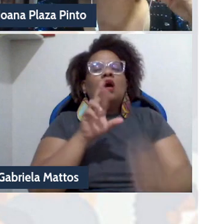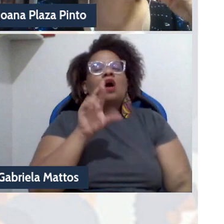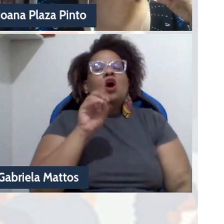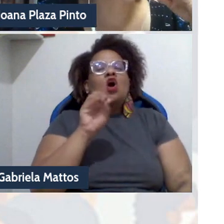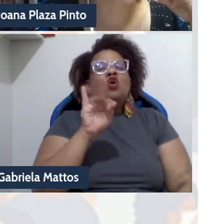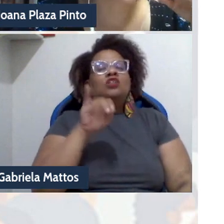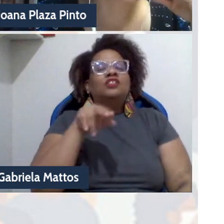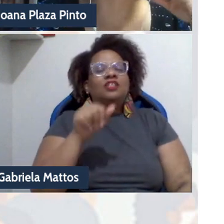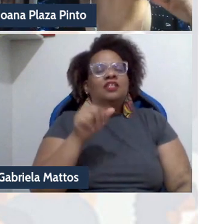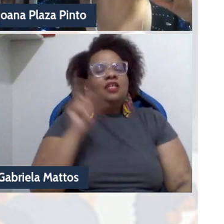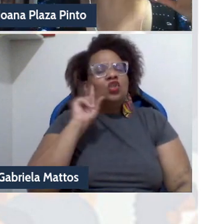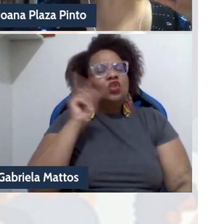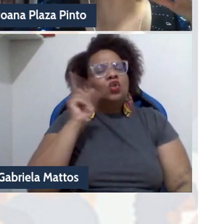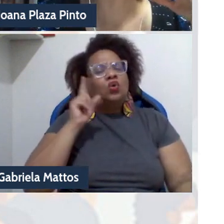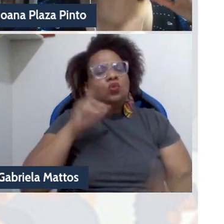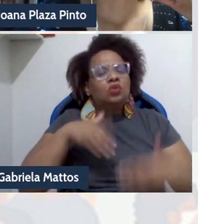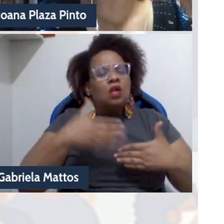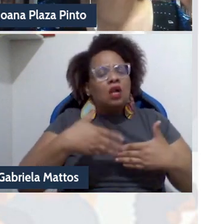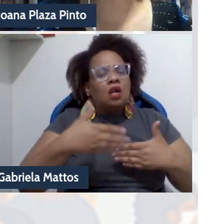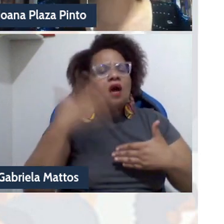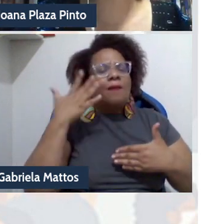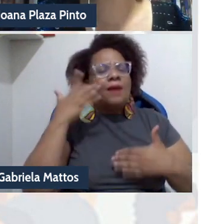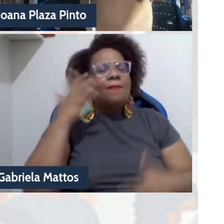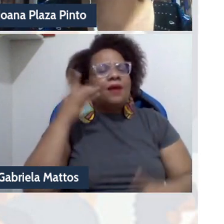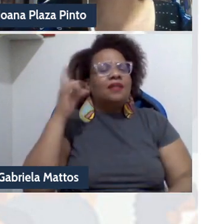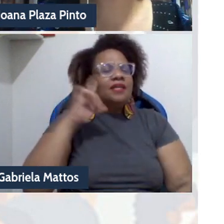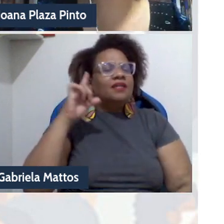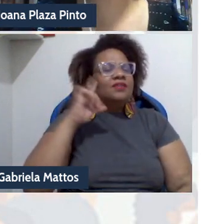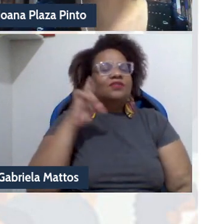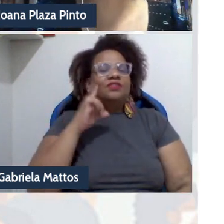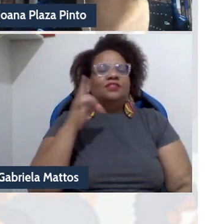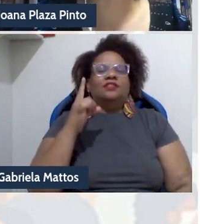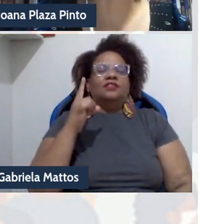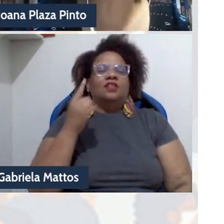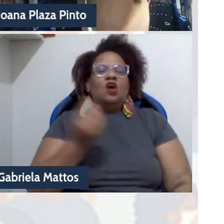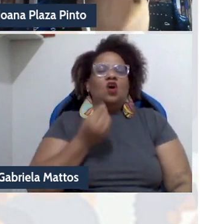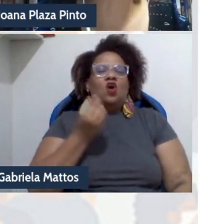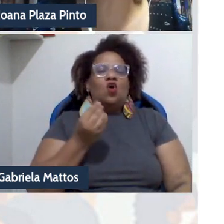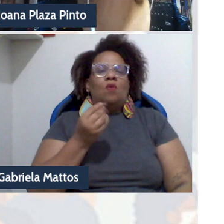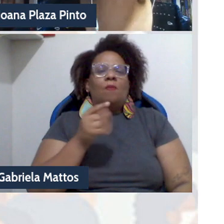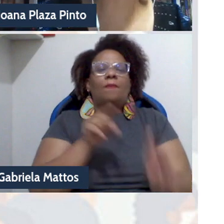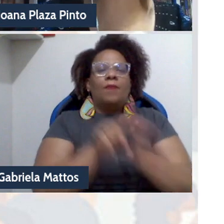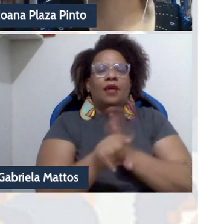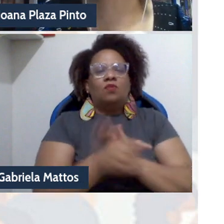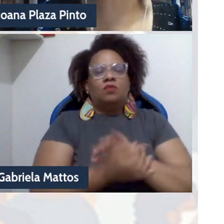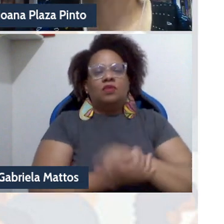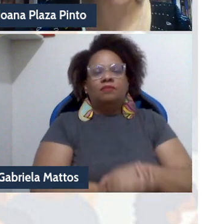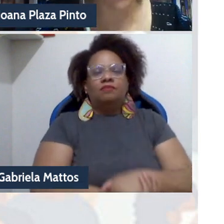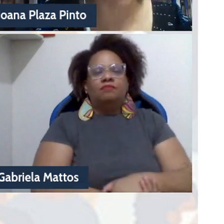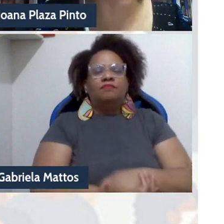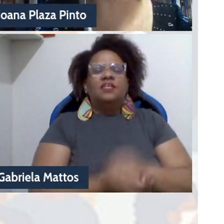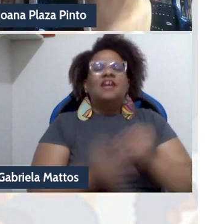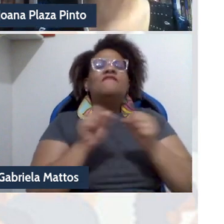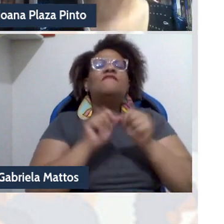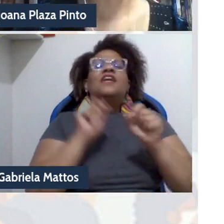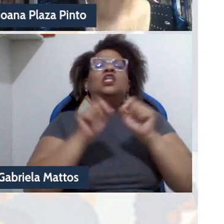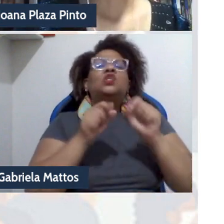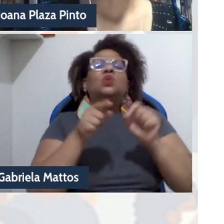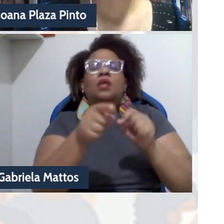contexto dessas medidas. Perguntas sobre rotinas são quais perguntas? É assim, que atividades você tem